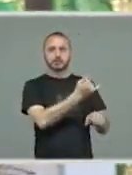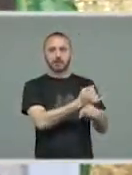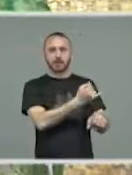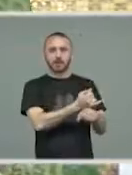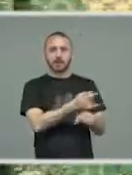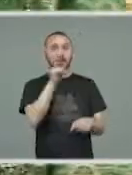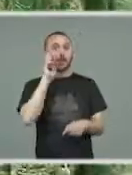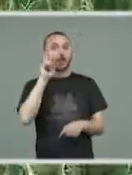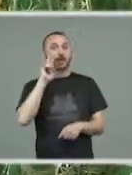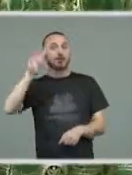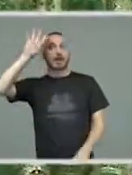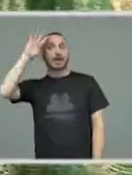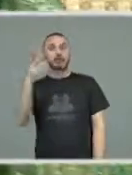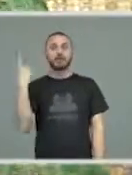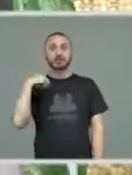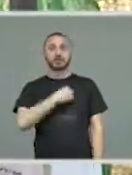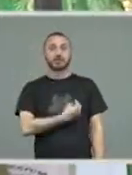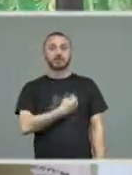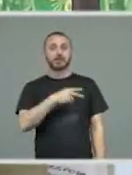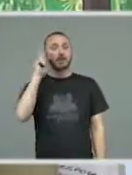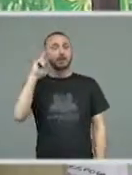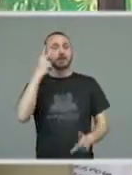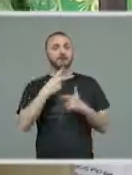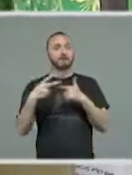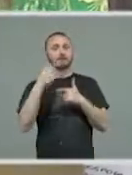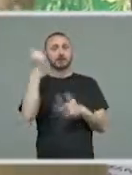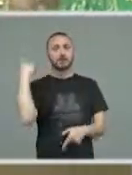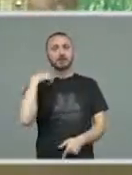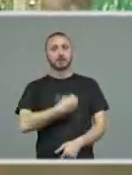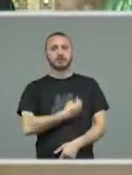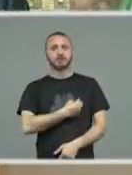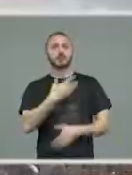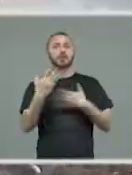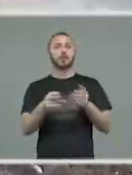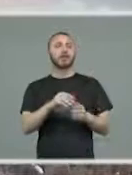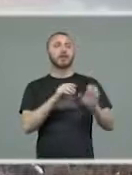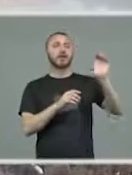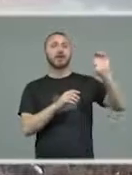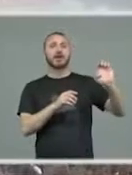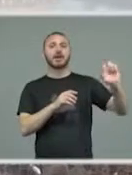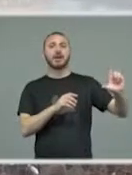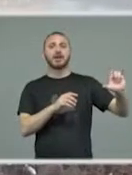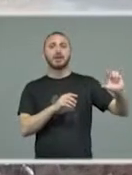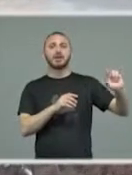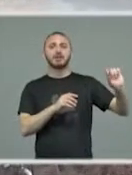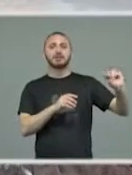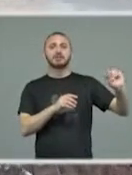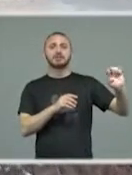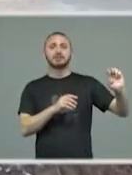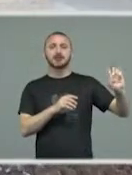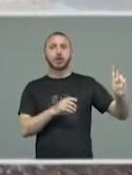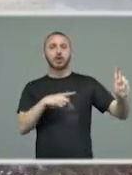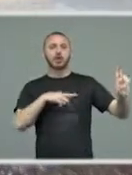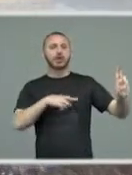Lembremos que a batalha espiritual e vitoriosos seremos, quando como Eliseu tivermos coragem de imolar